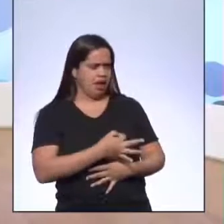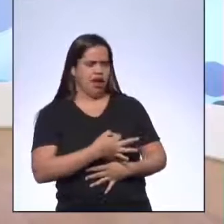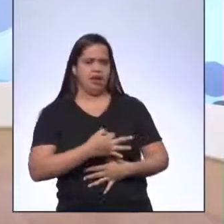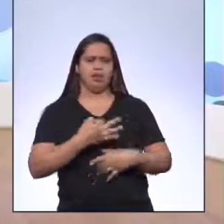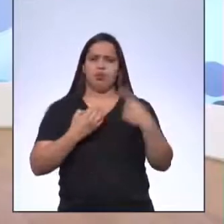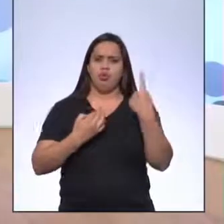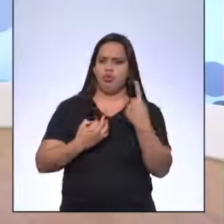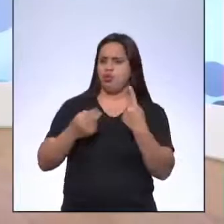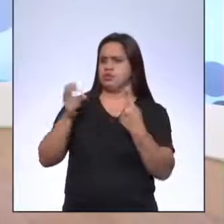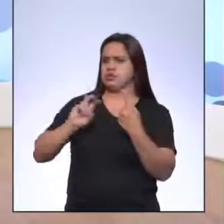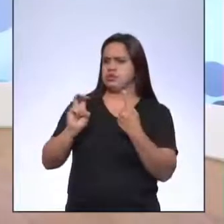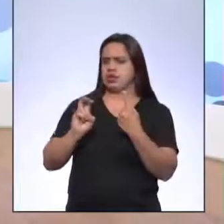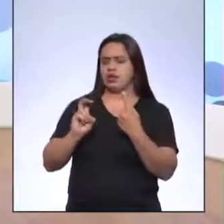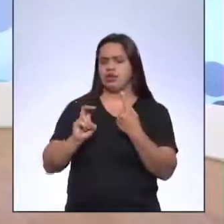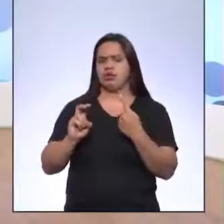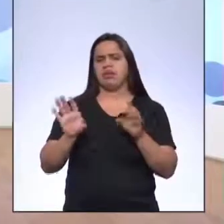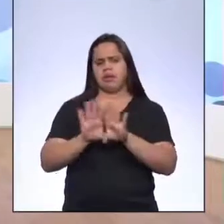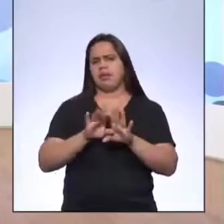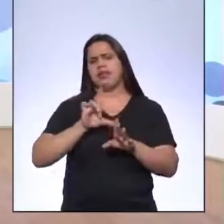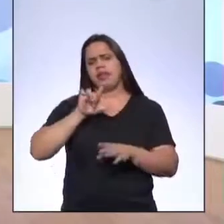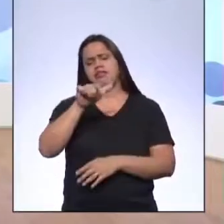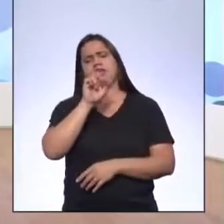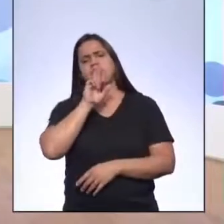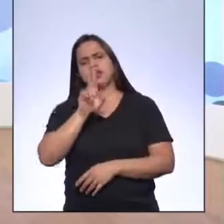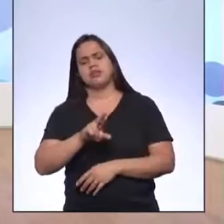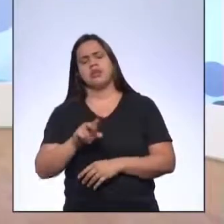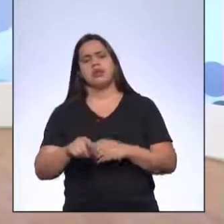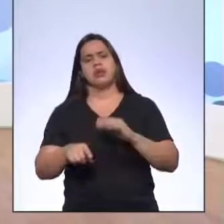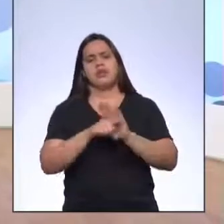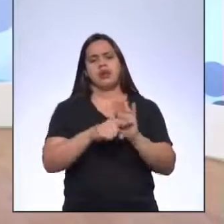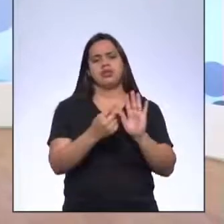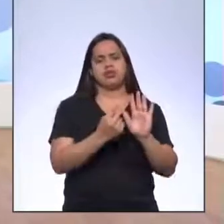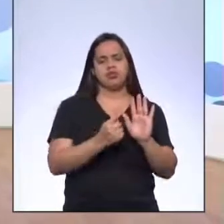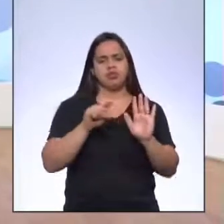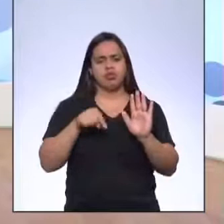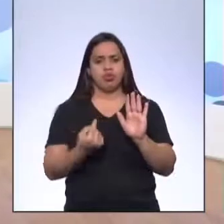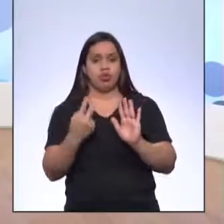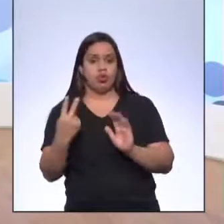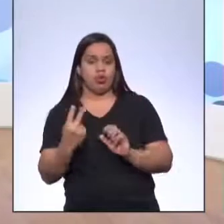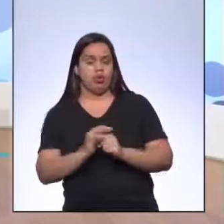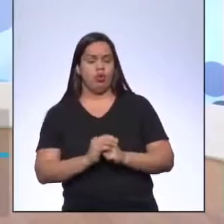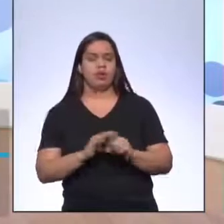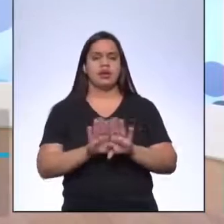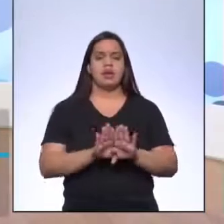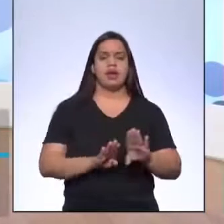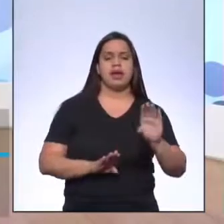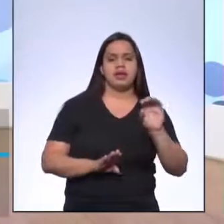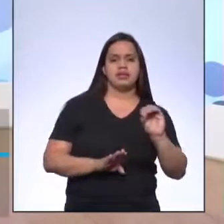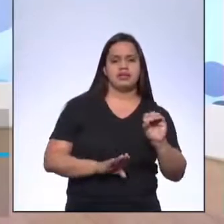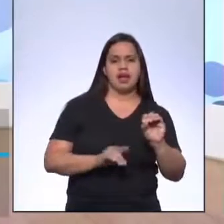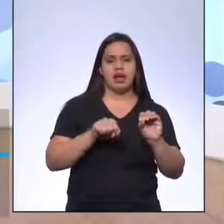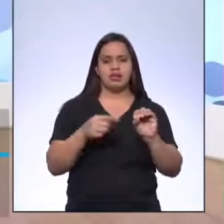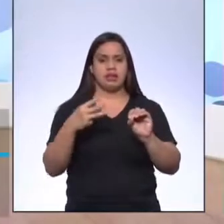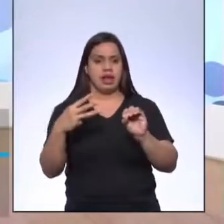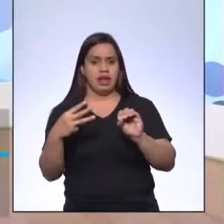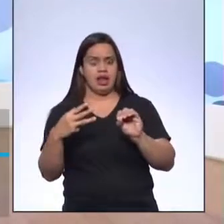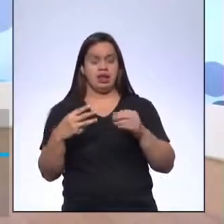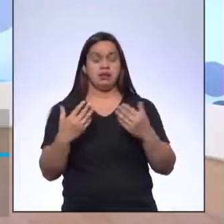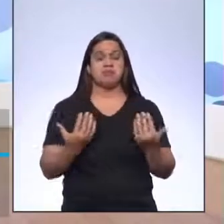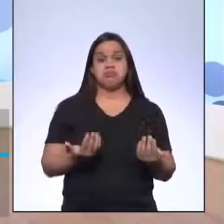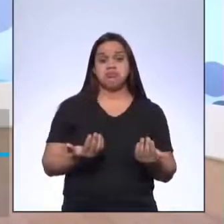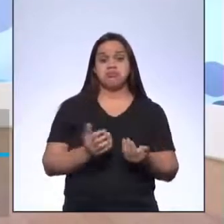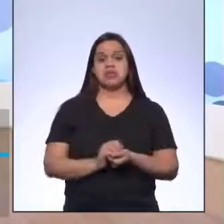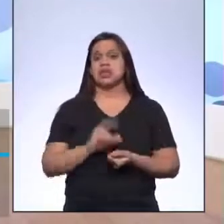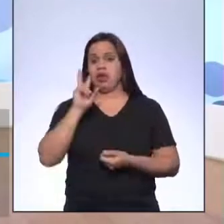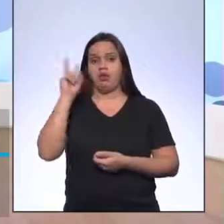cinco colocar outras aqui também ó - 1 e 2 colocaram 013